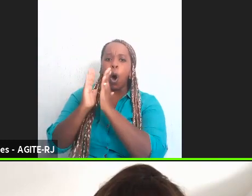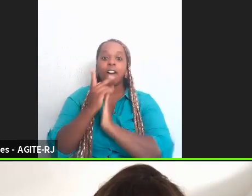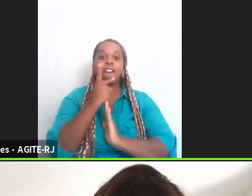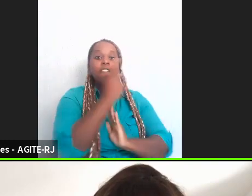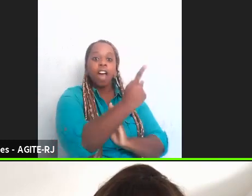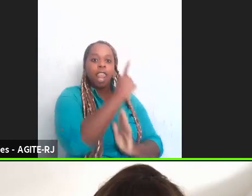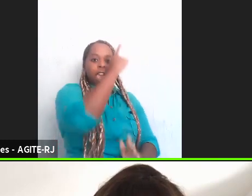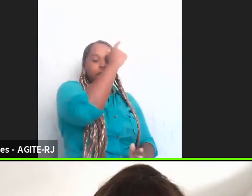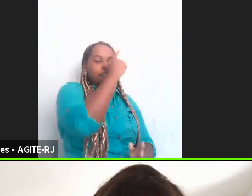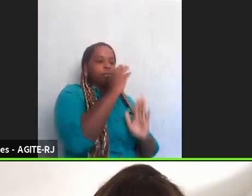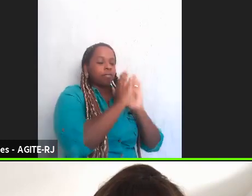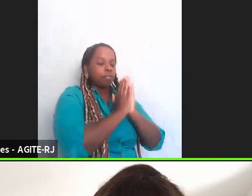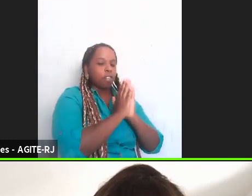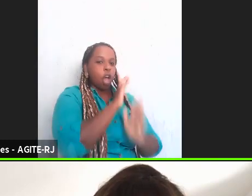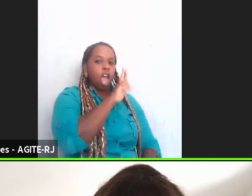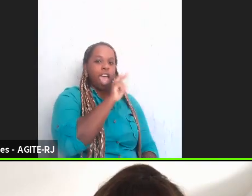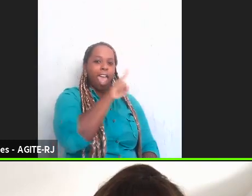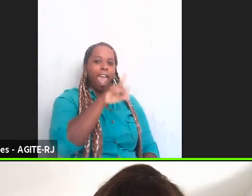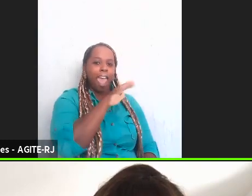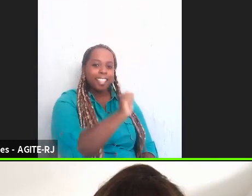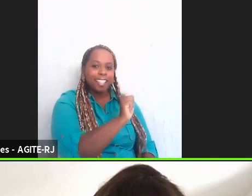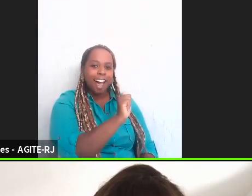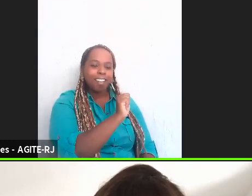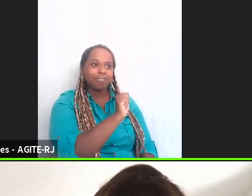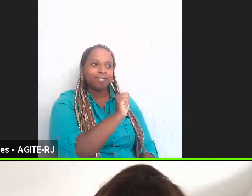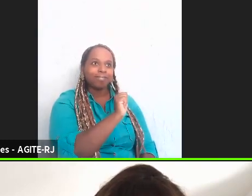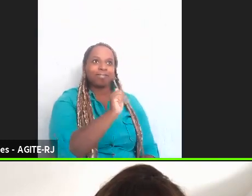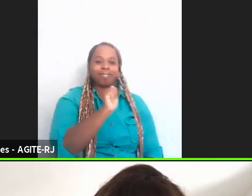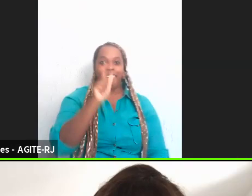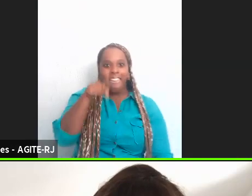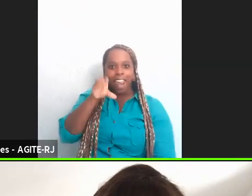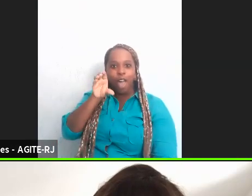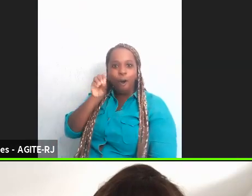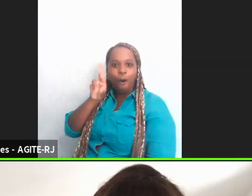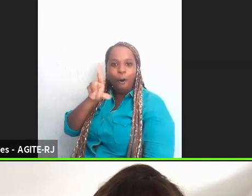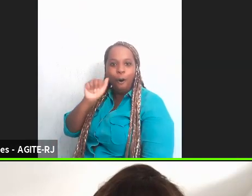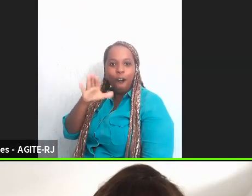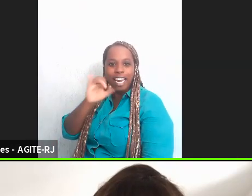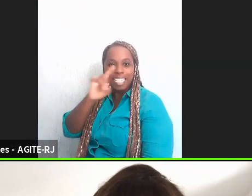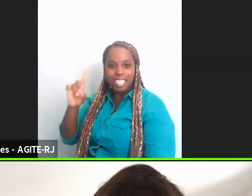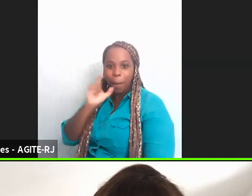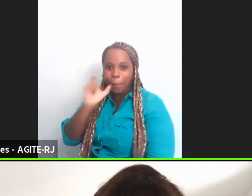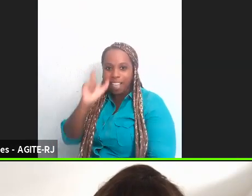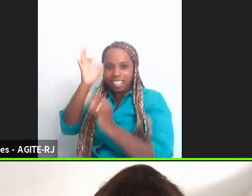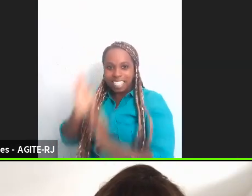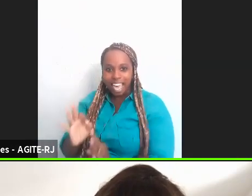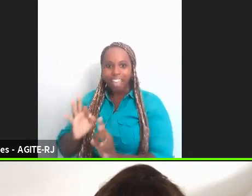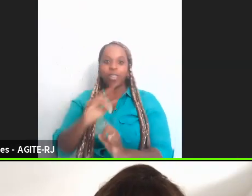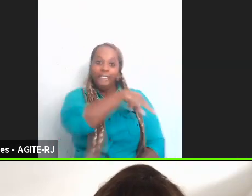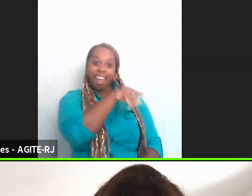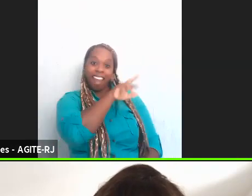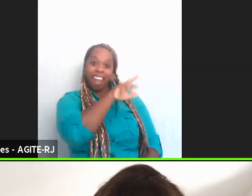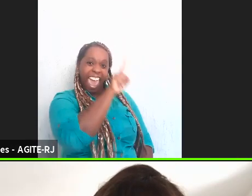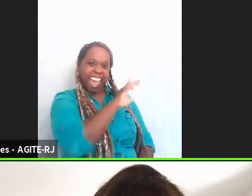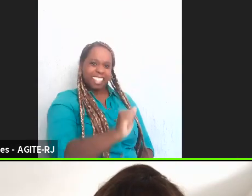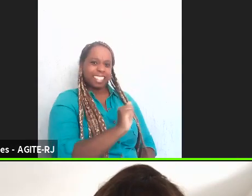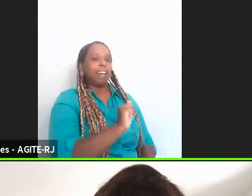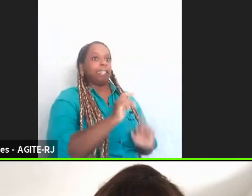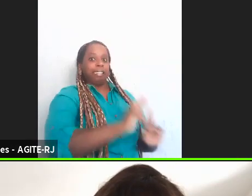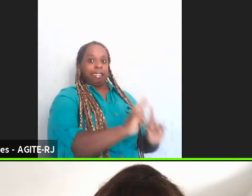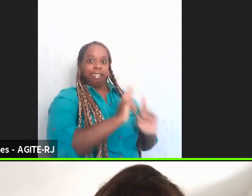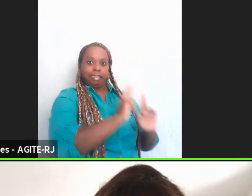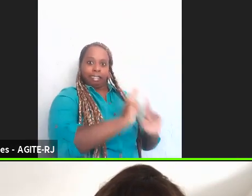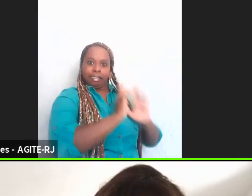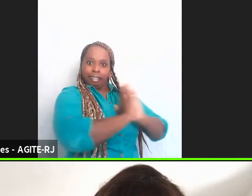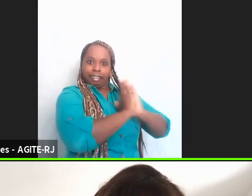reza. Que é completamente errado. Tipo, reza forte, meu irmão. Então, foi horrível. E aí eu